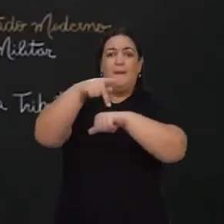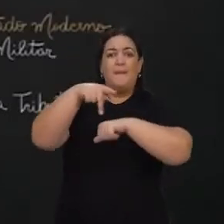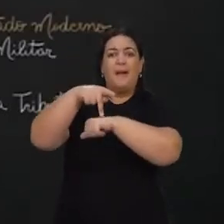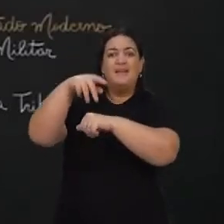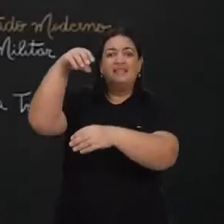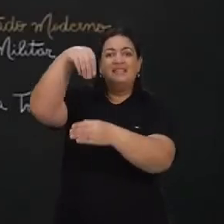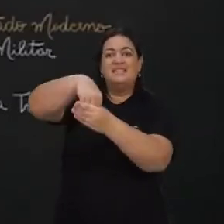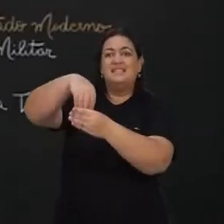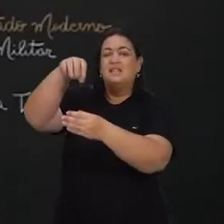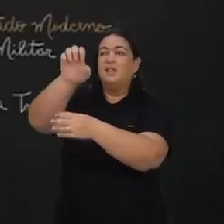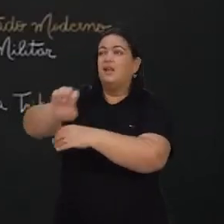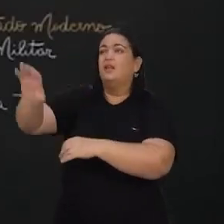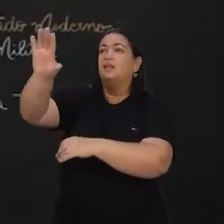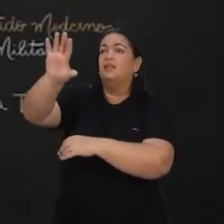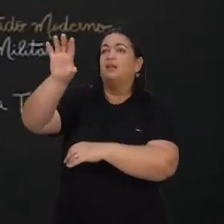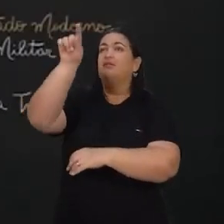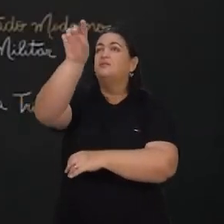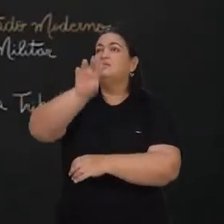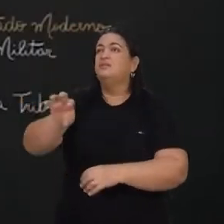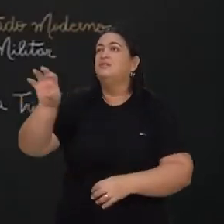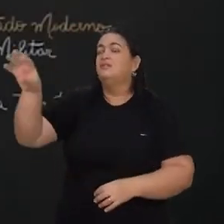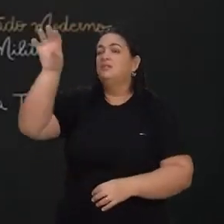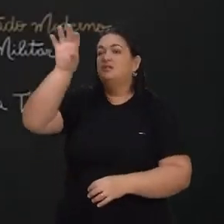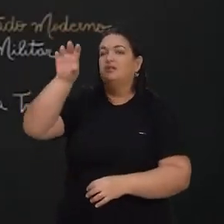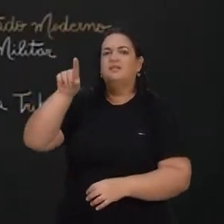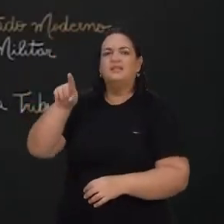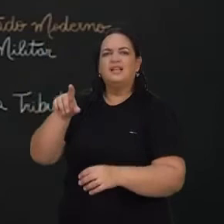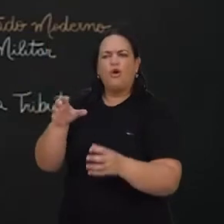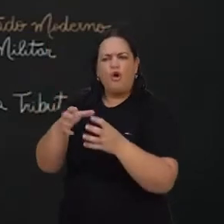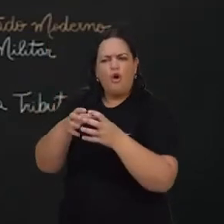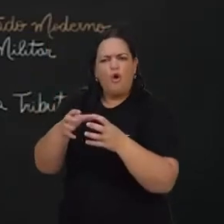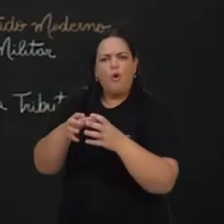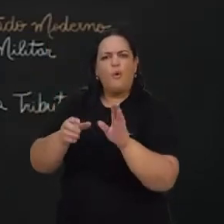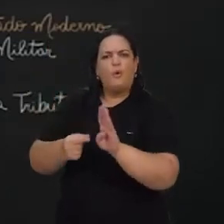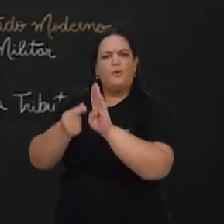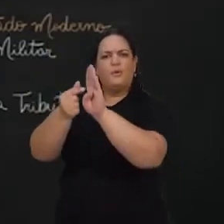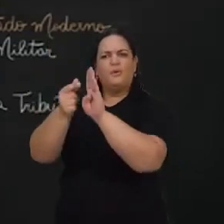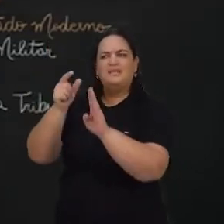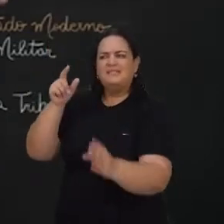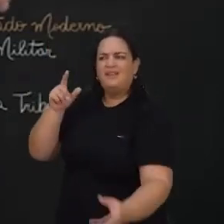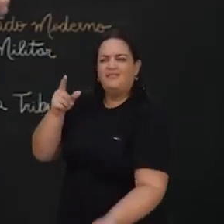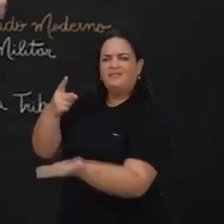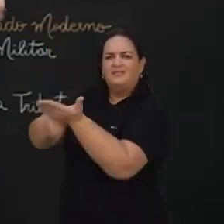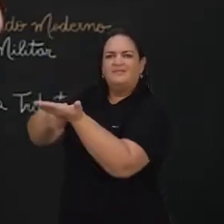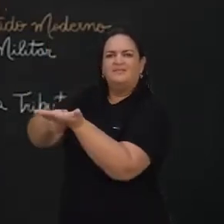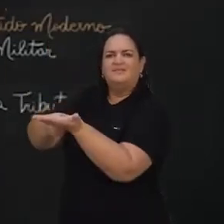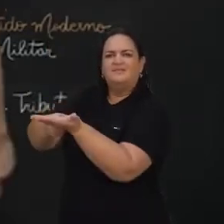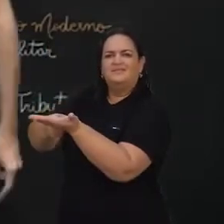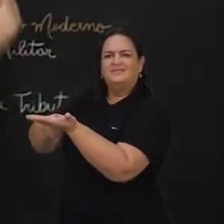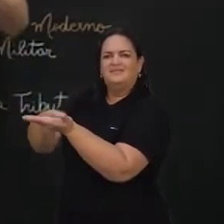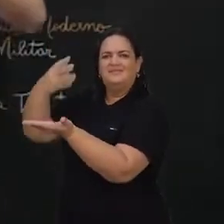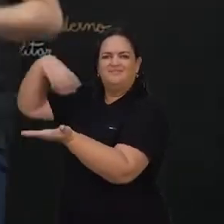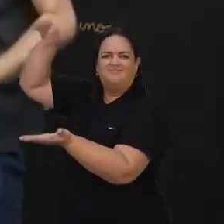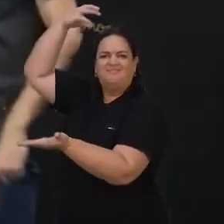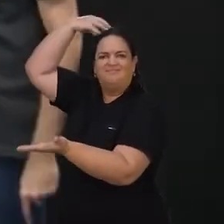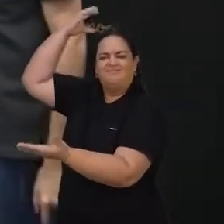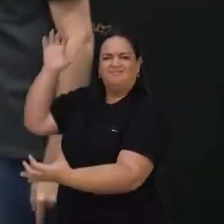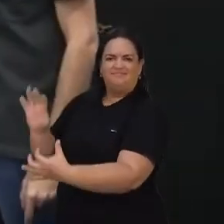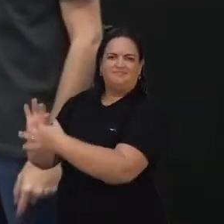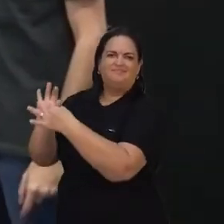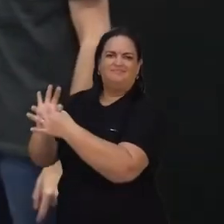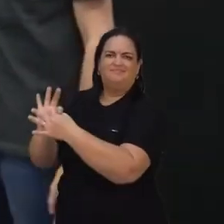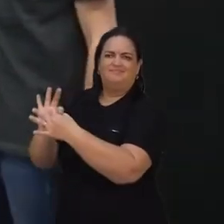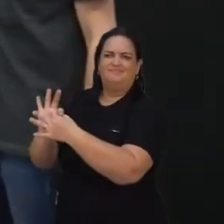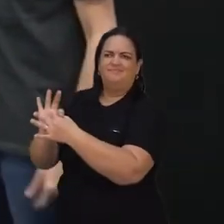esse nobre ele faz uma aliança com a burguesia. Qual é o interesse da burguesia nessa aliança? Vem junto comigo